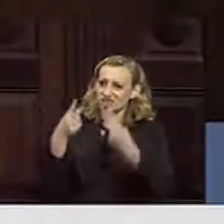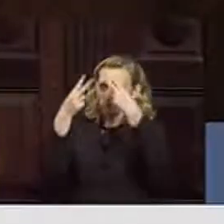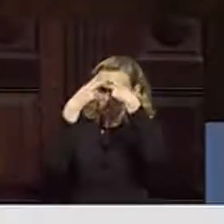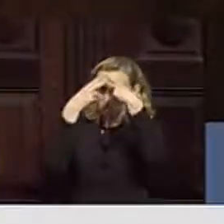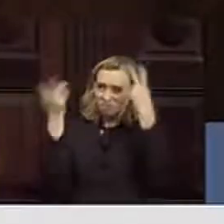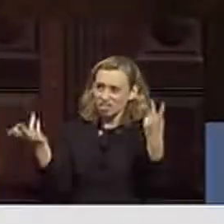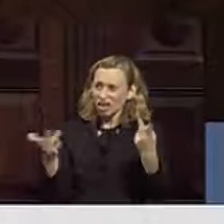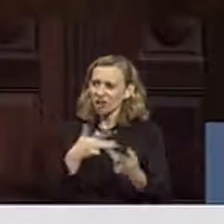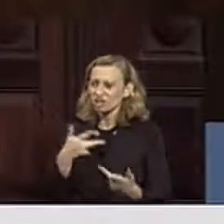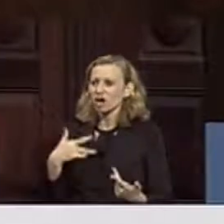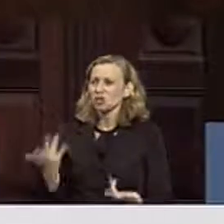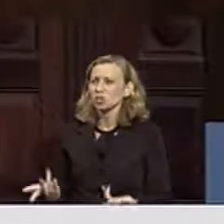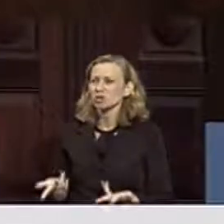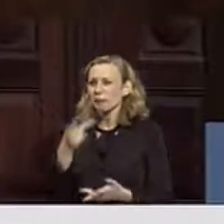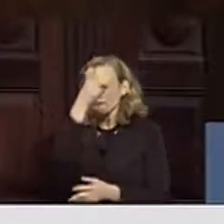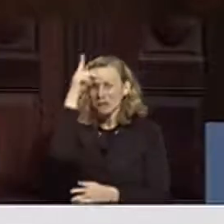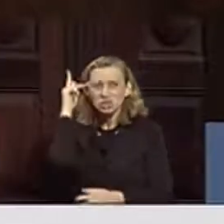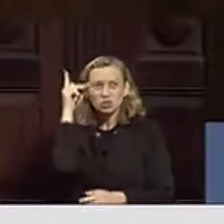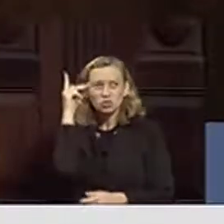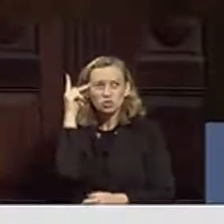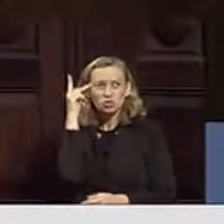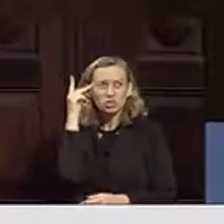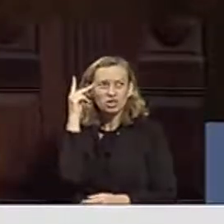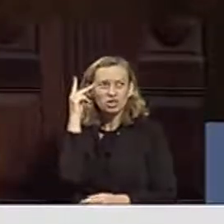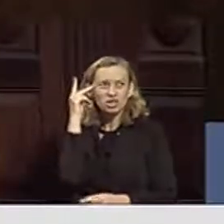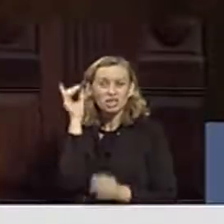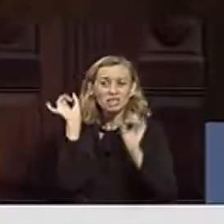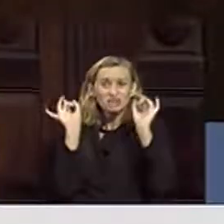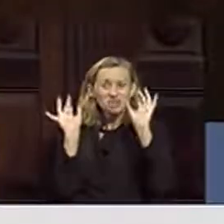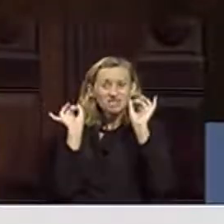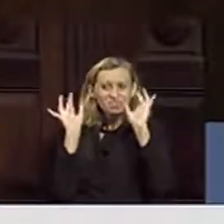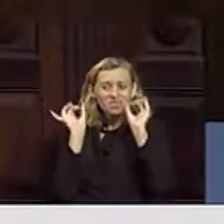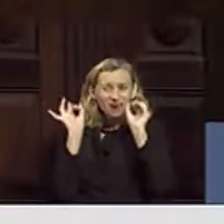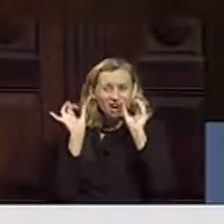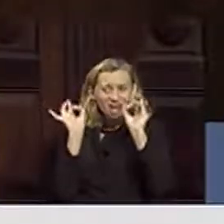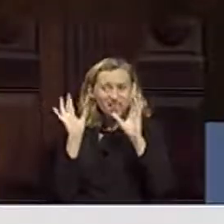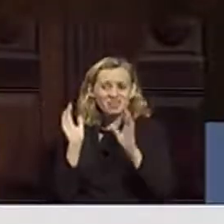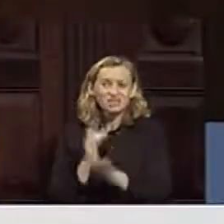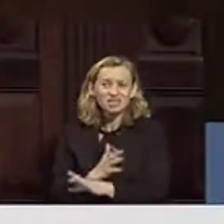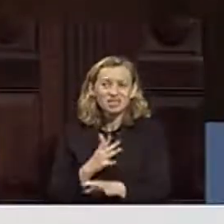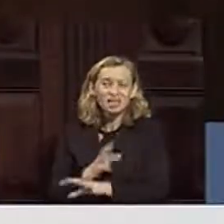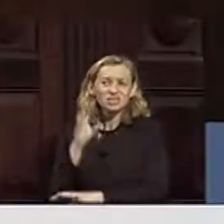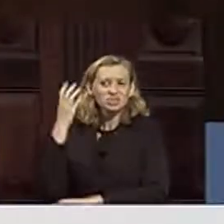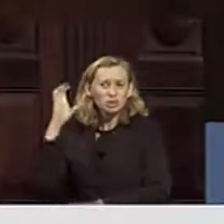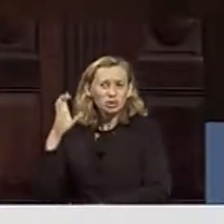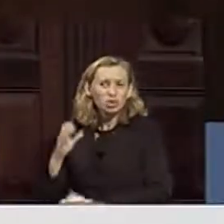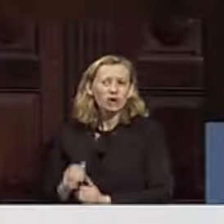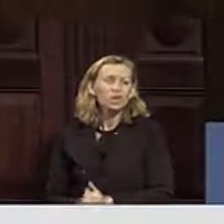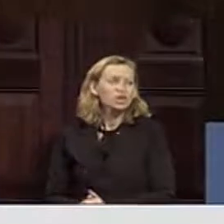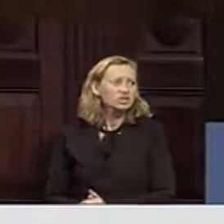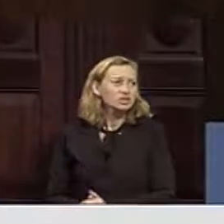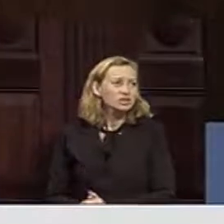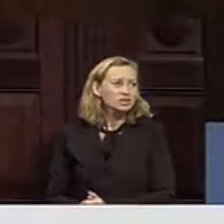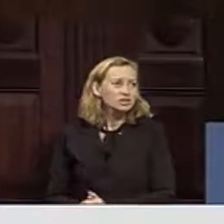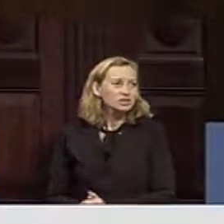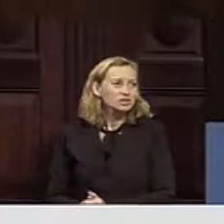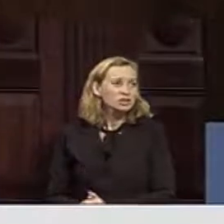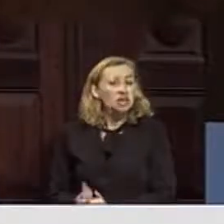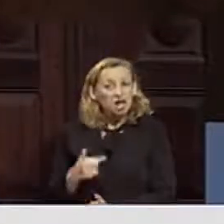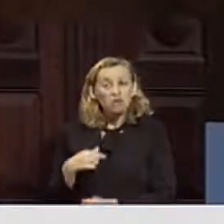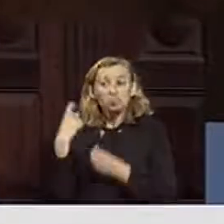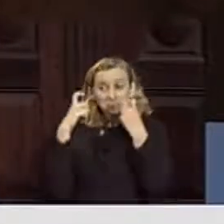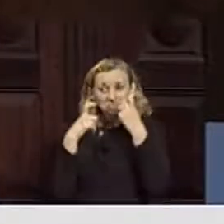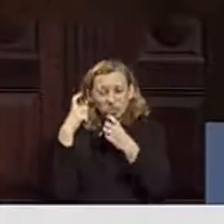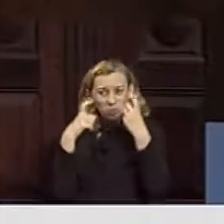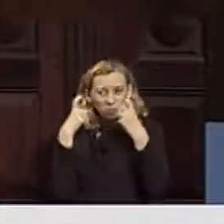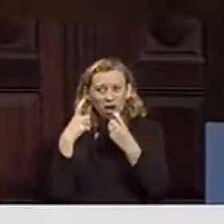a pessoas com necessidades especiais de aprendizagem na cidade de Niterói. Estou muito preocupado